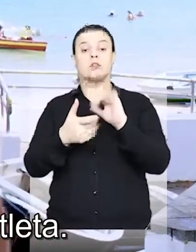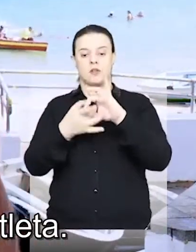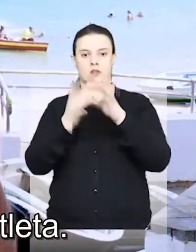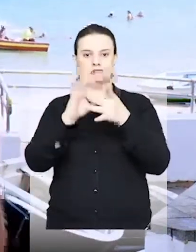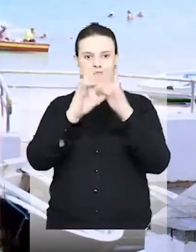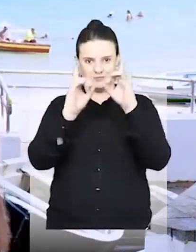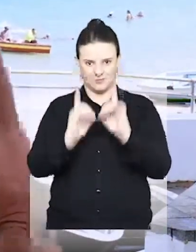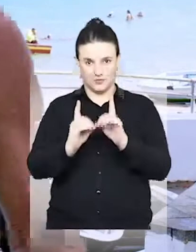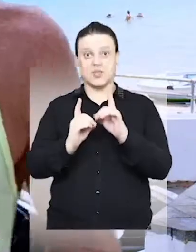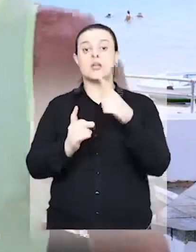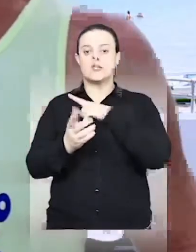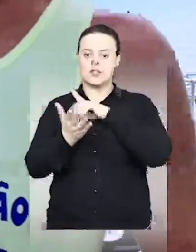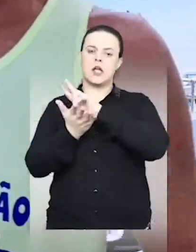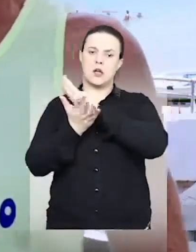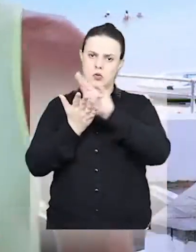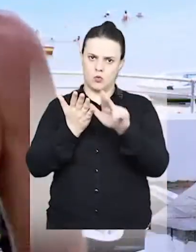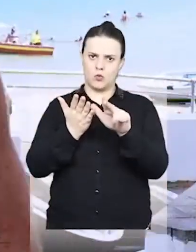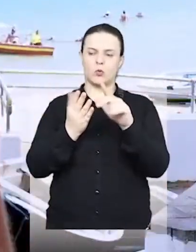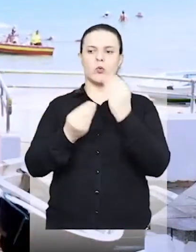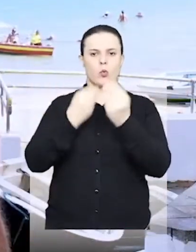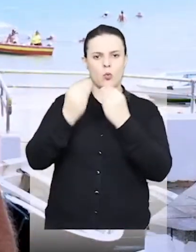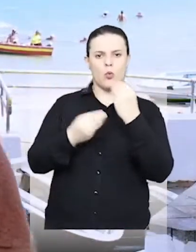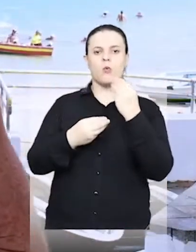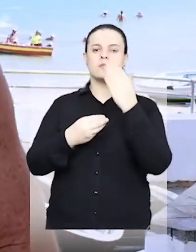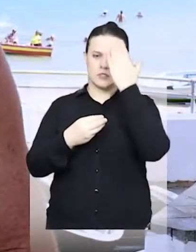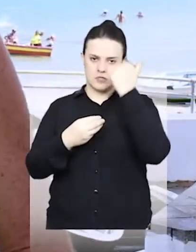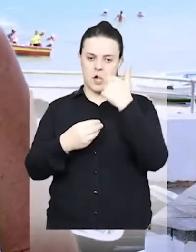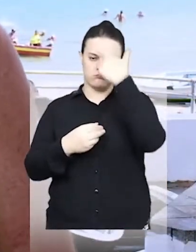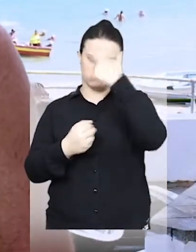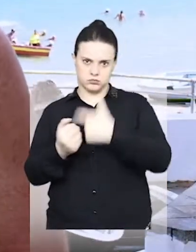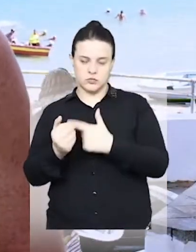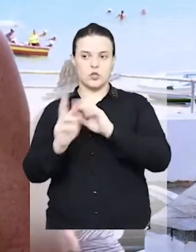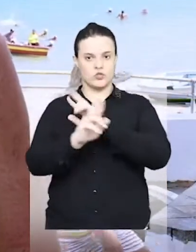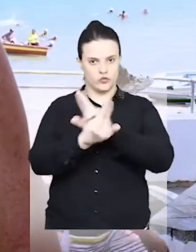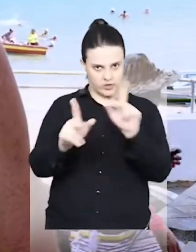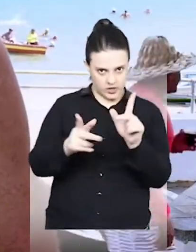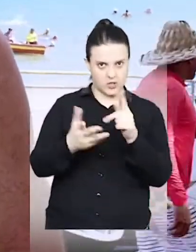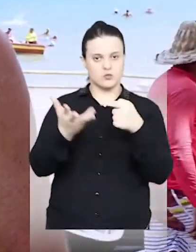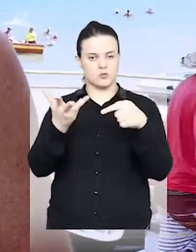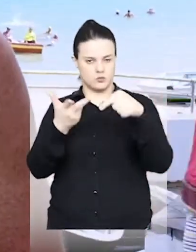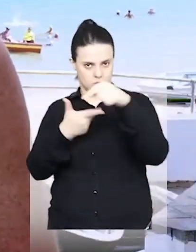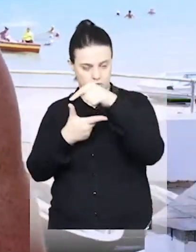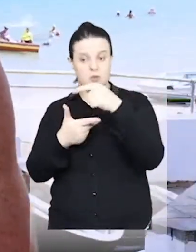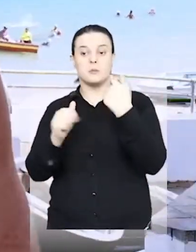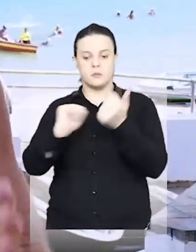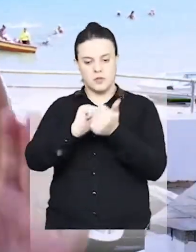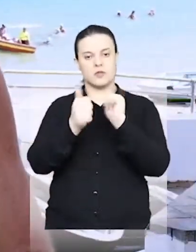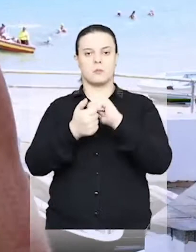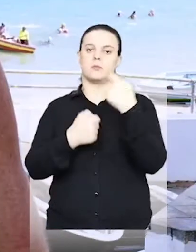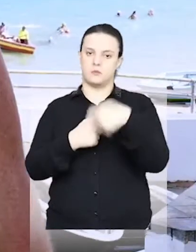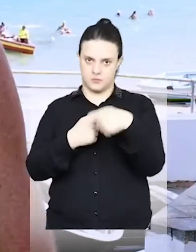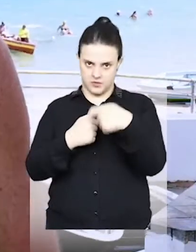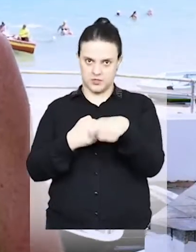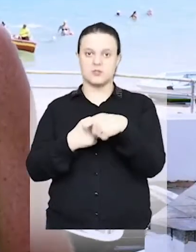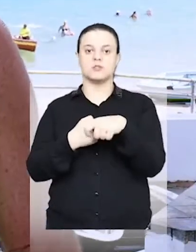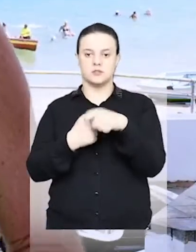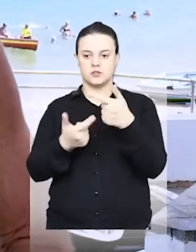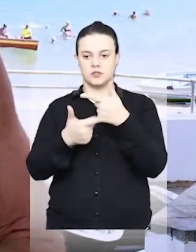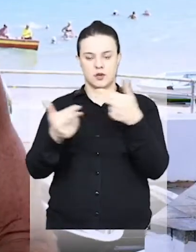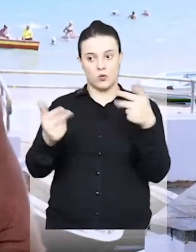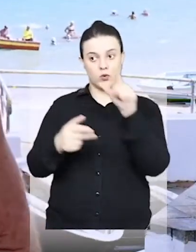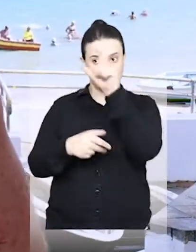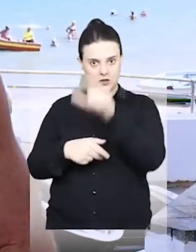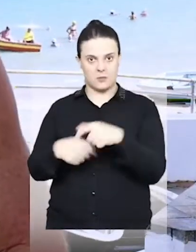para-atleta, existem algumas especificações, a fisiologia é diferente, a mecânica é diferente, a gente tem que adaptar